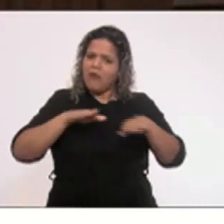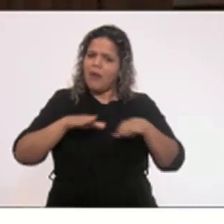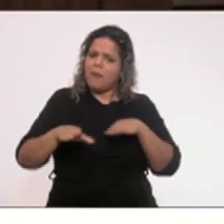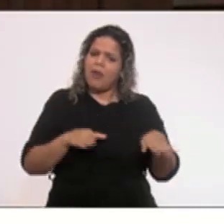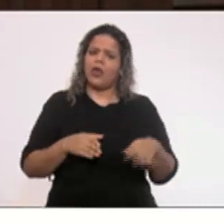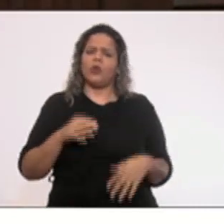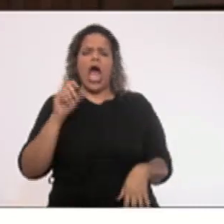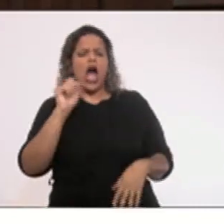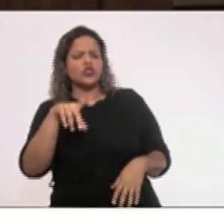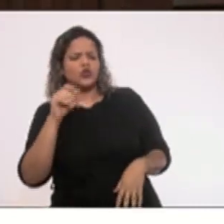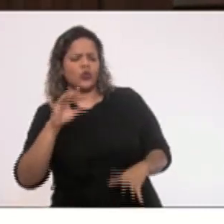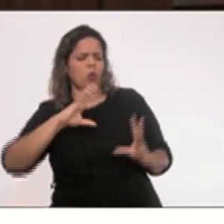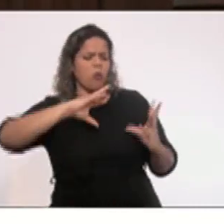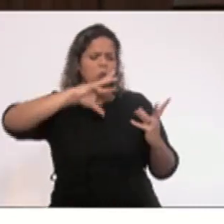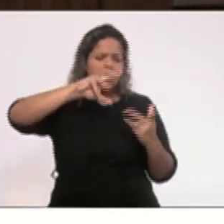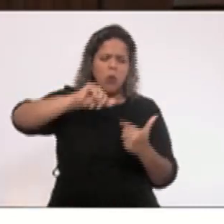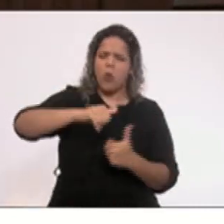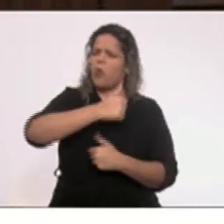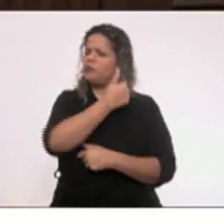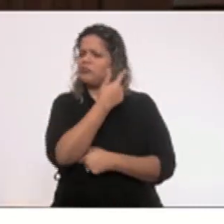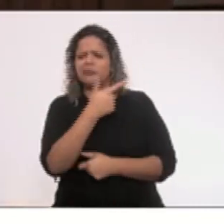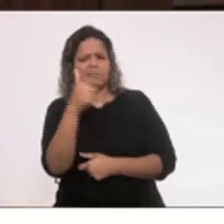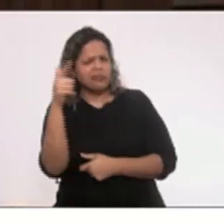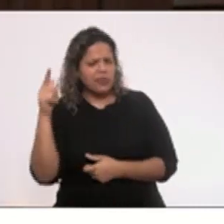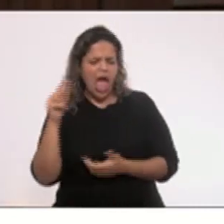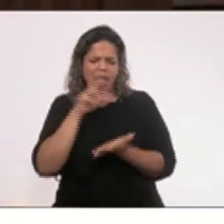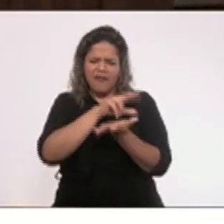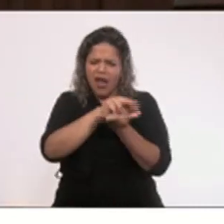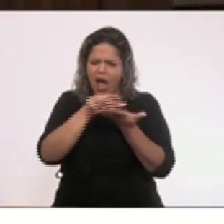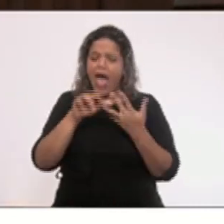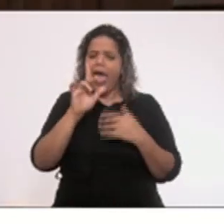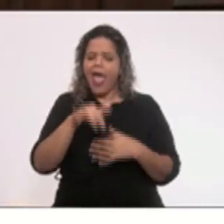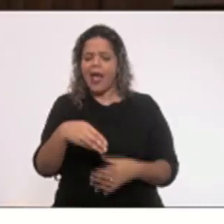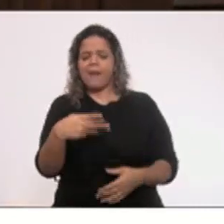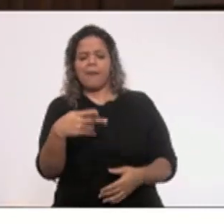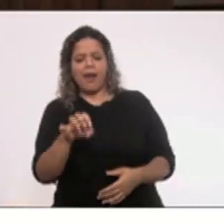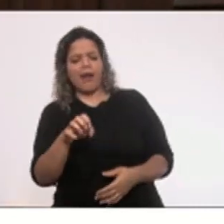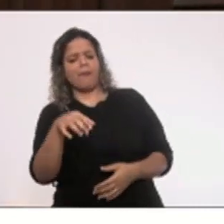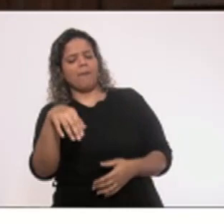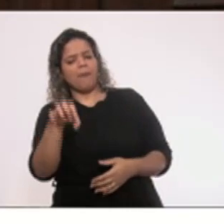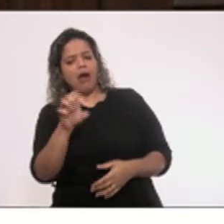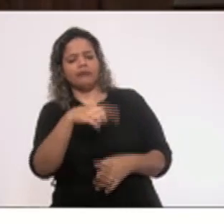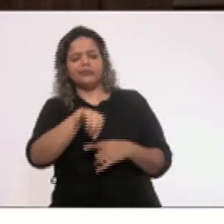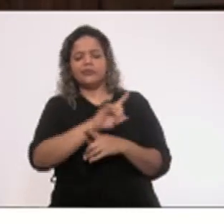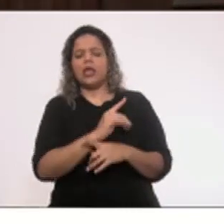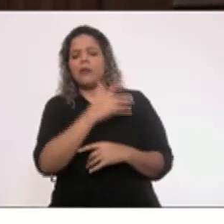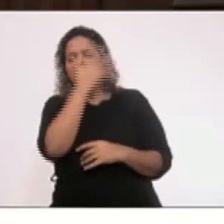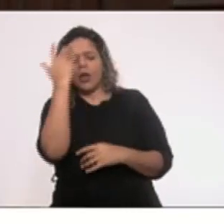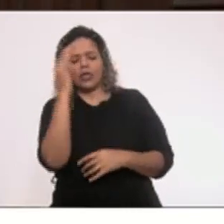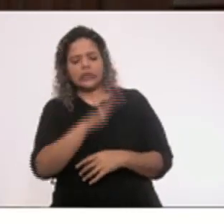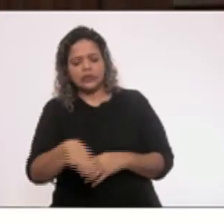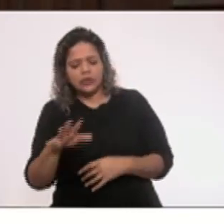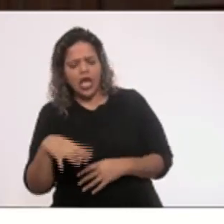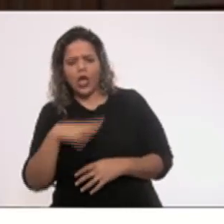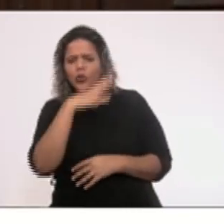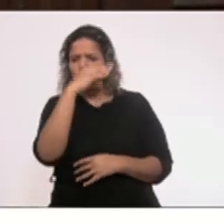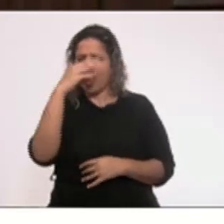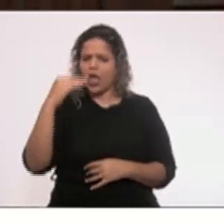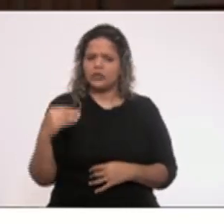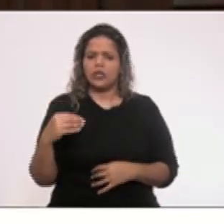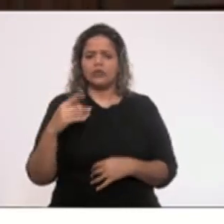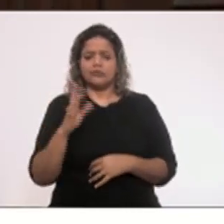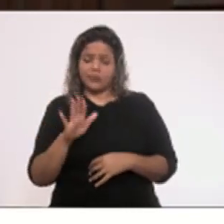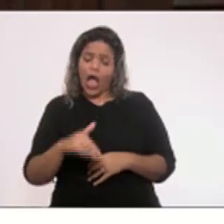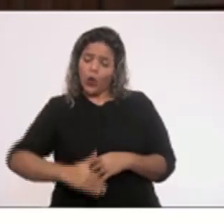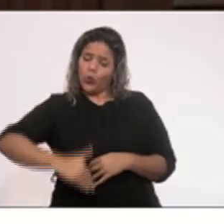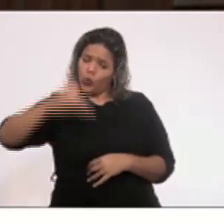Mundo Azul e todos os outros, são compostos de pais e mães, de crianças, adolescentes e